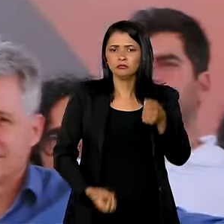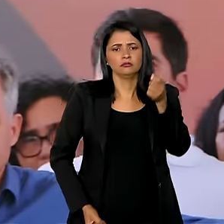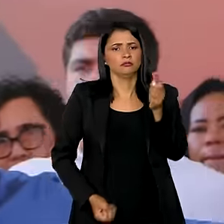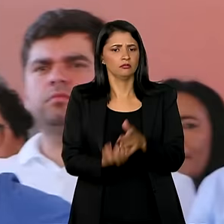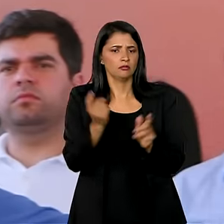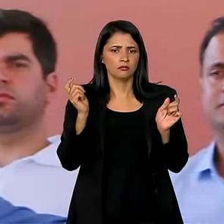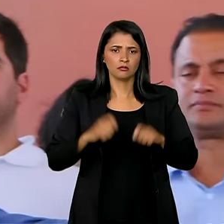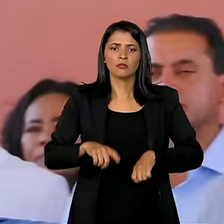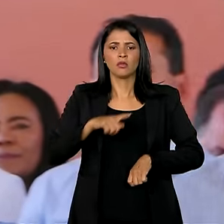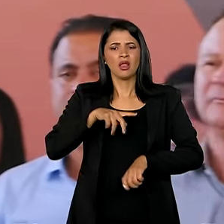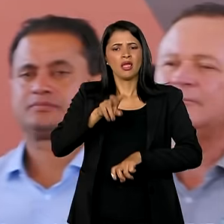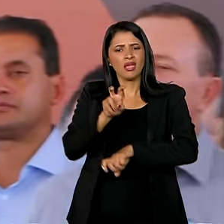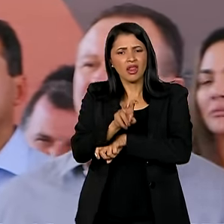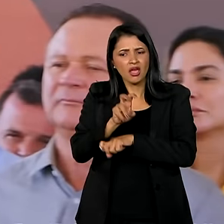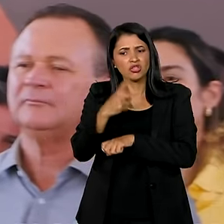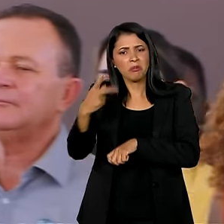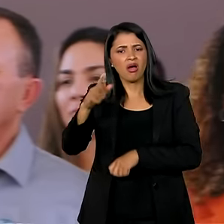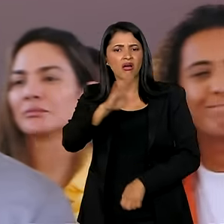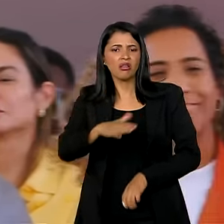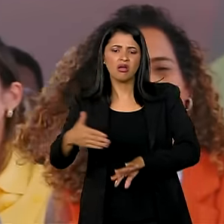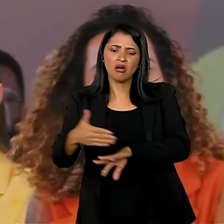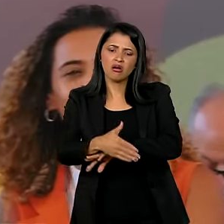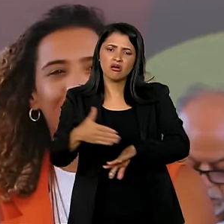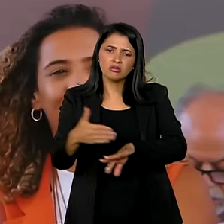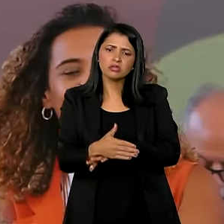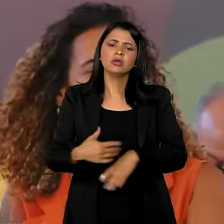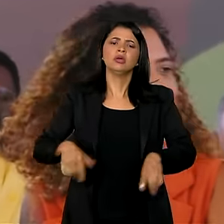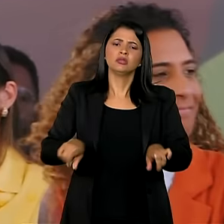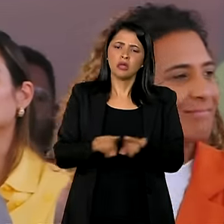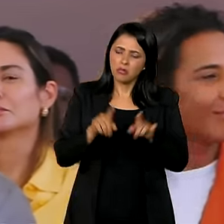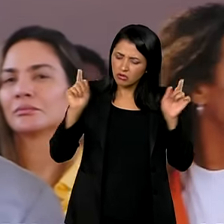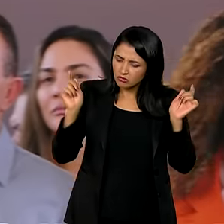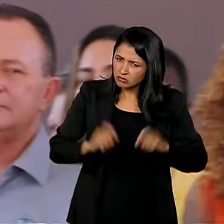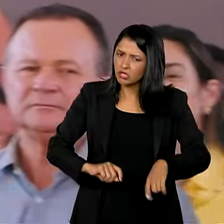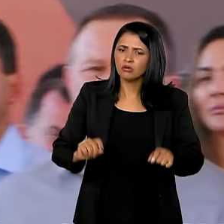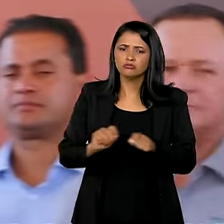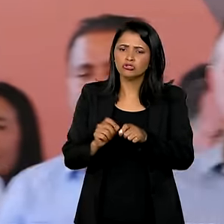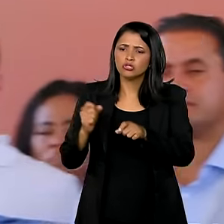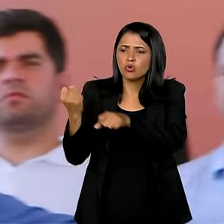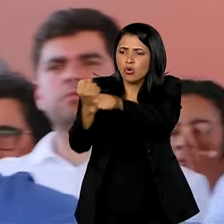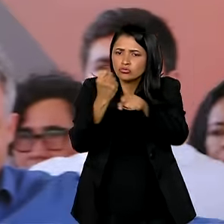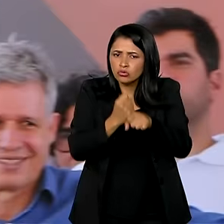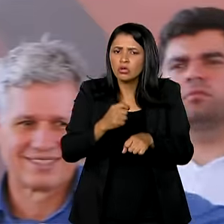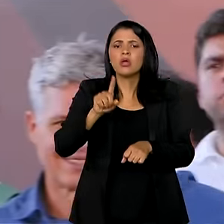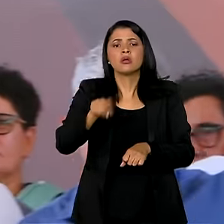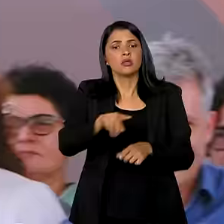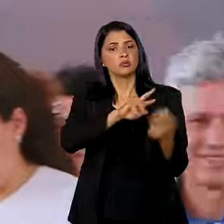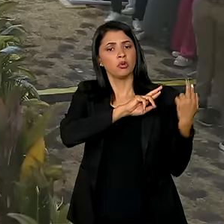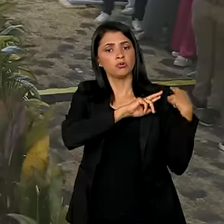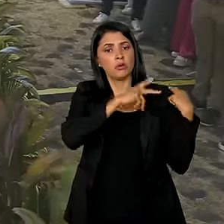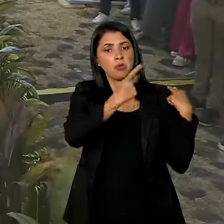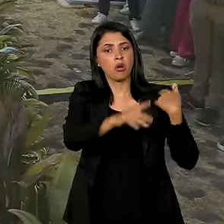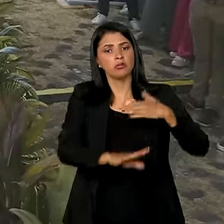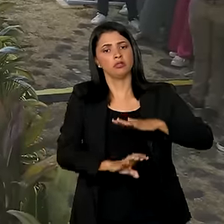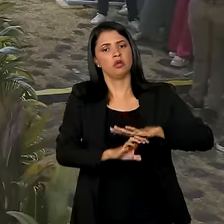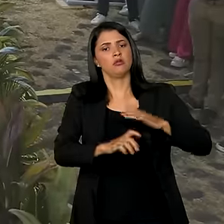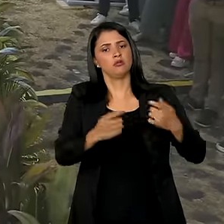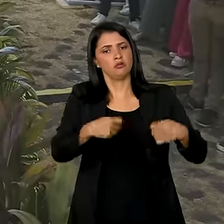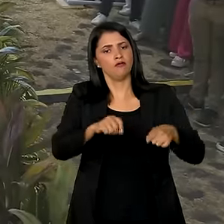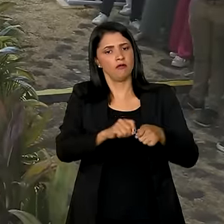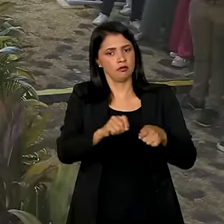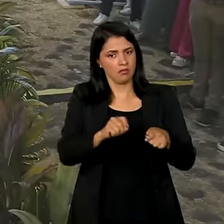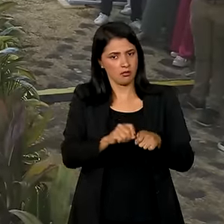ter creche para as crianças ficarem. Nós vamos ter que ter condições de fazer aquilo que é obrigação do Estado fazer. E